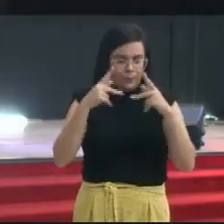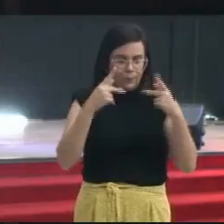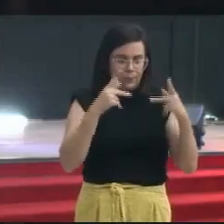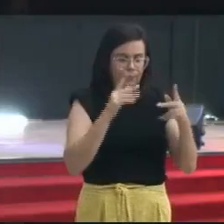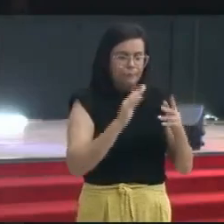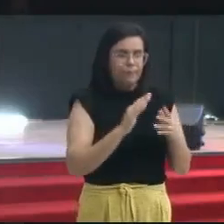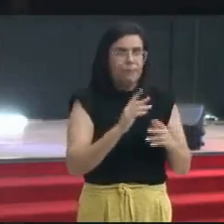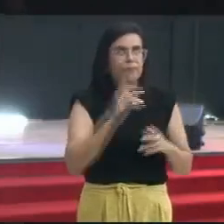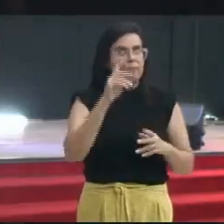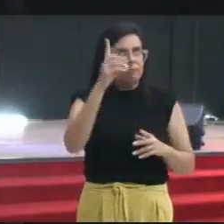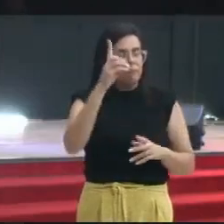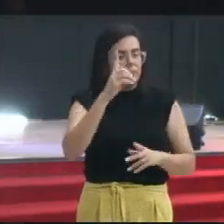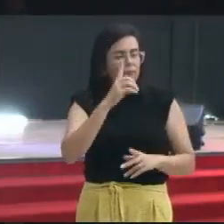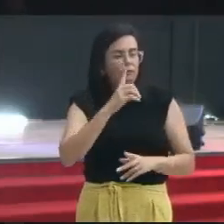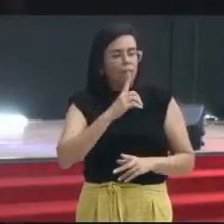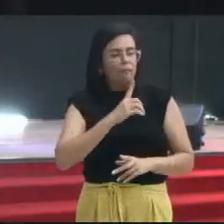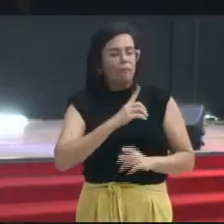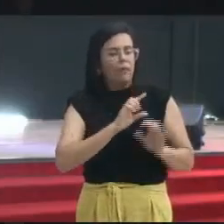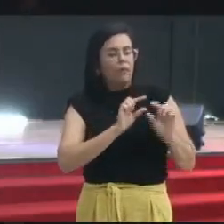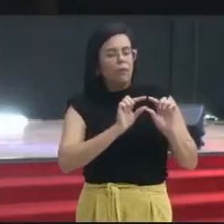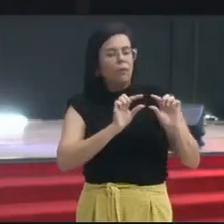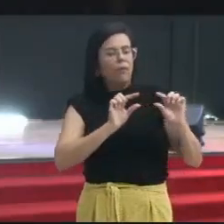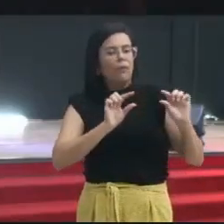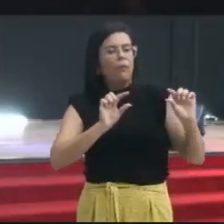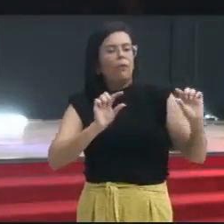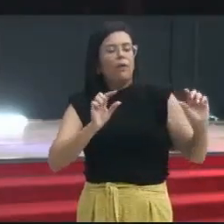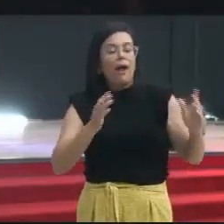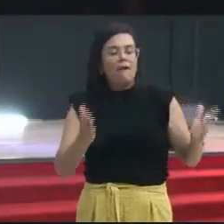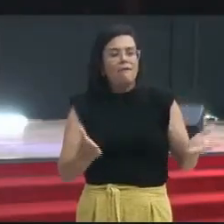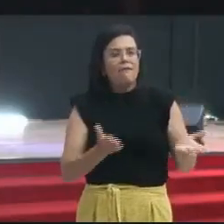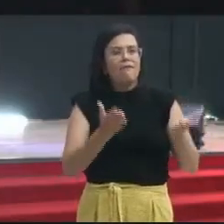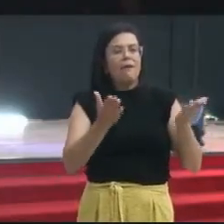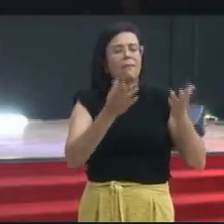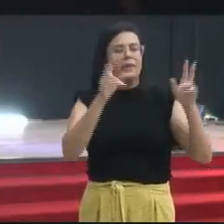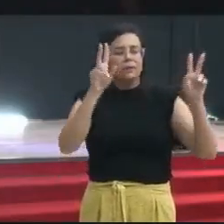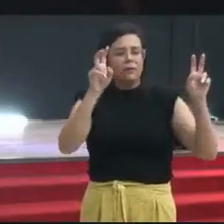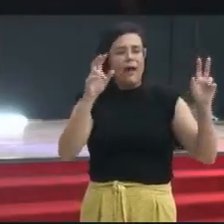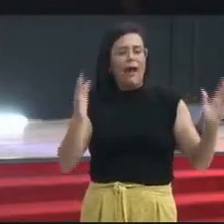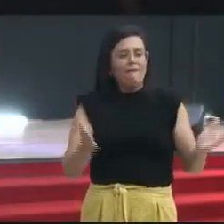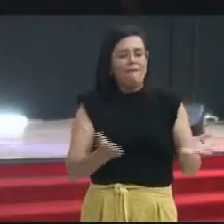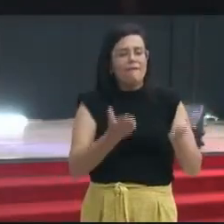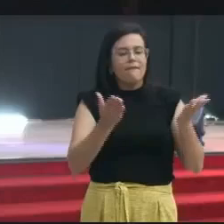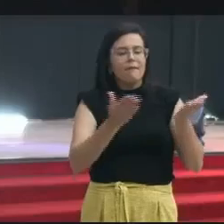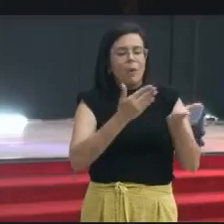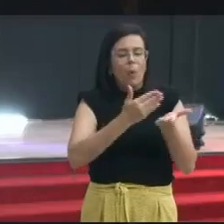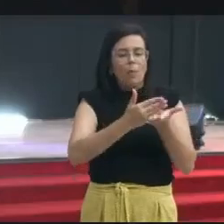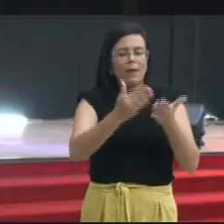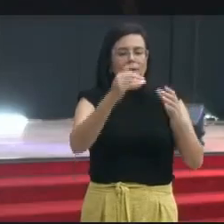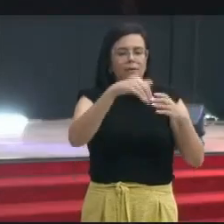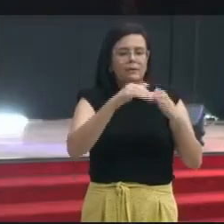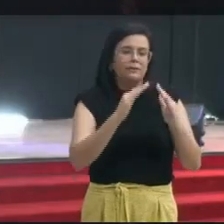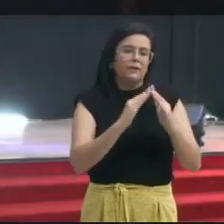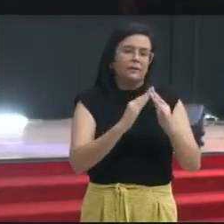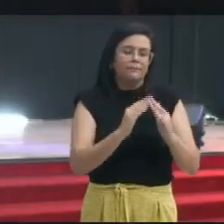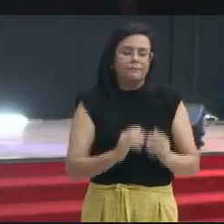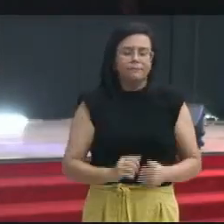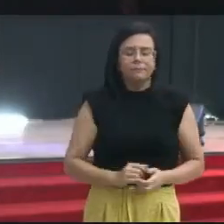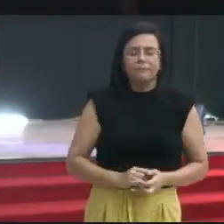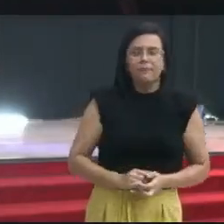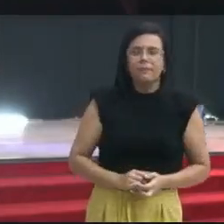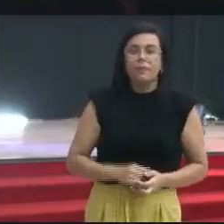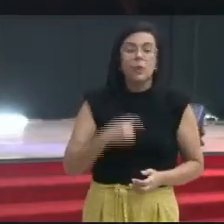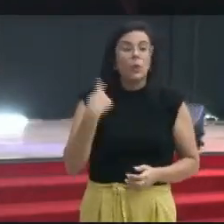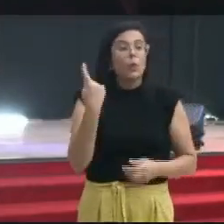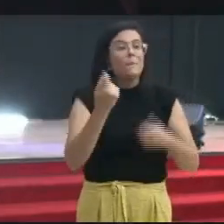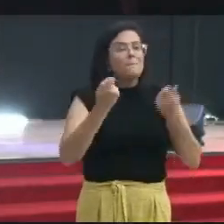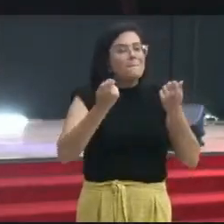no meu coração esta frase: avivamento começa em casa. Nós precisamos reagir, irmãos. O mundo está com os